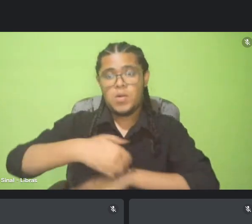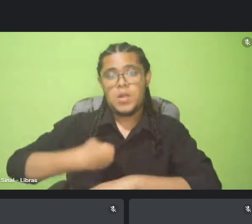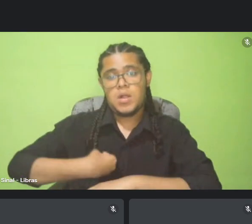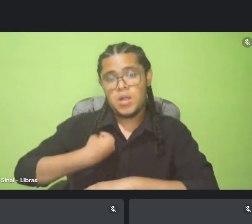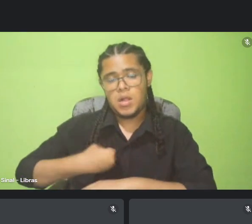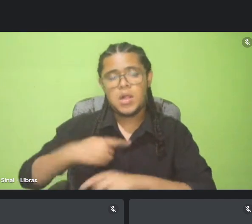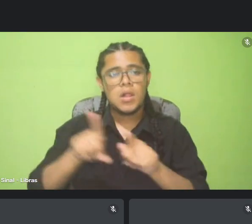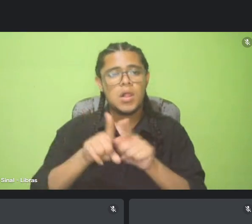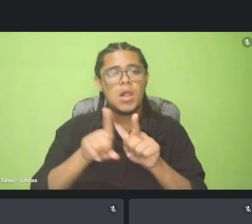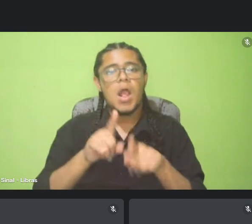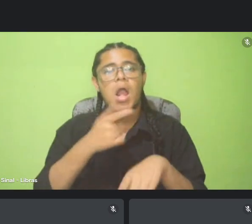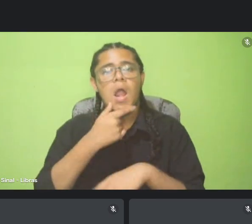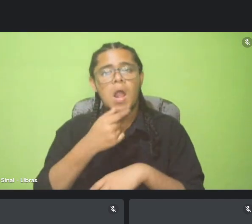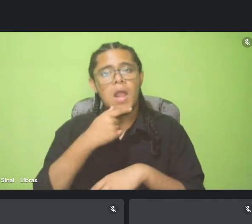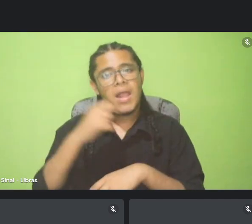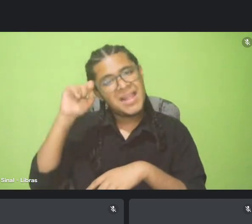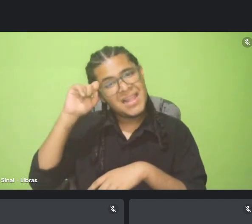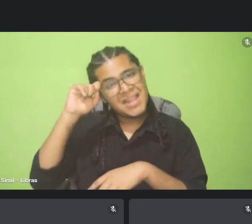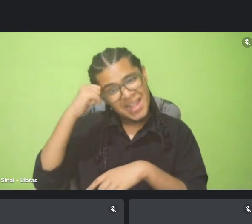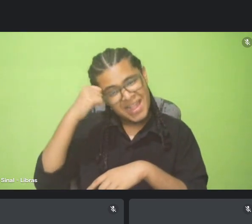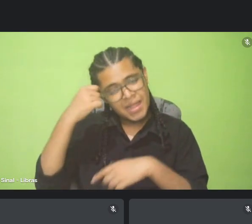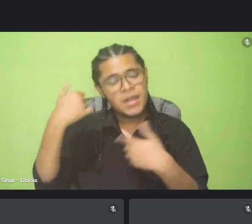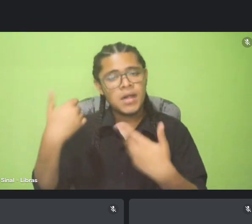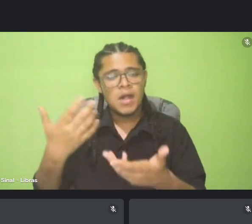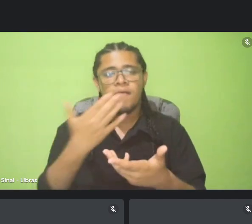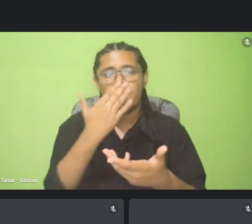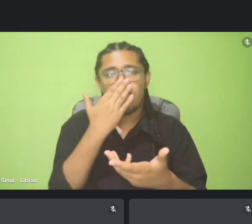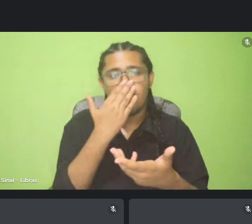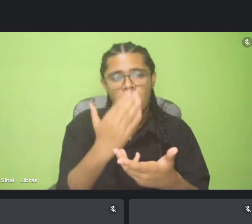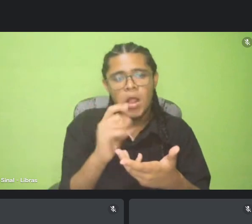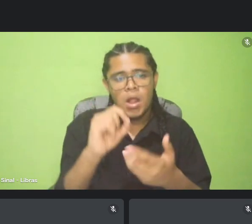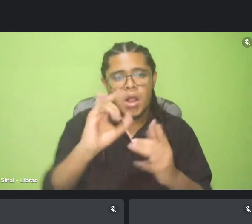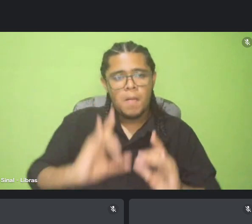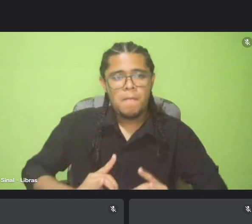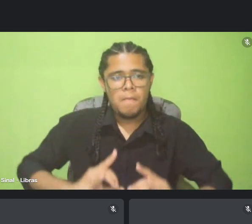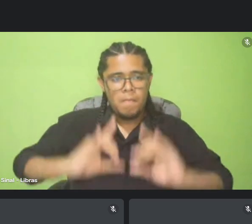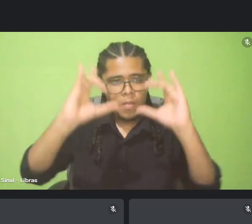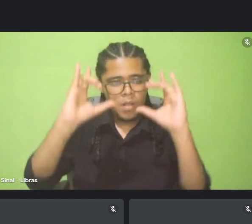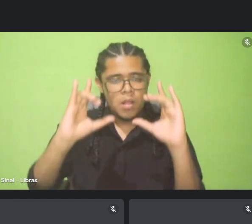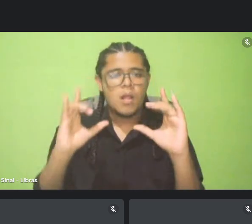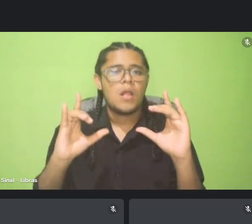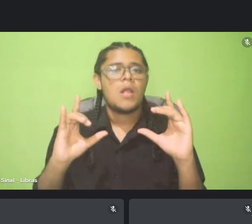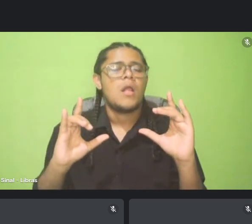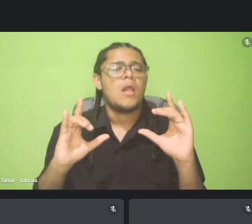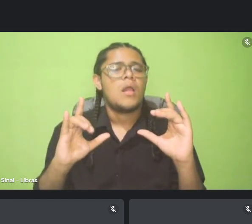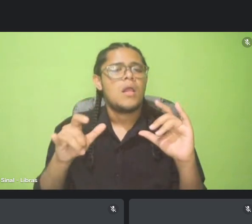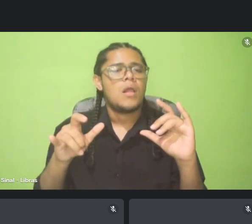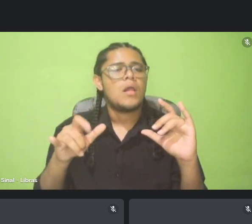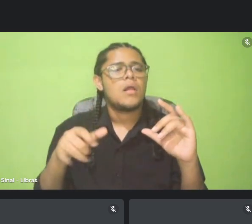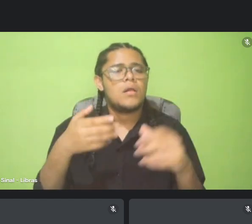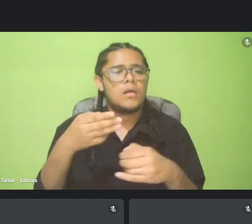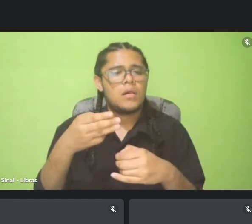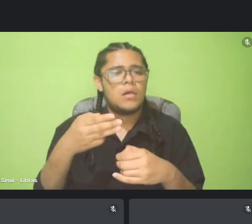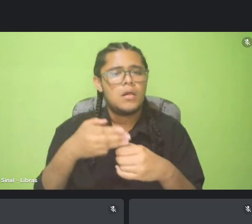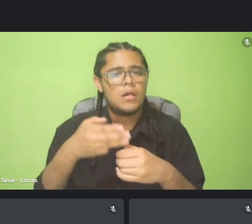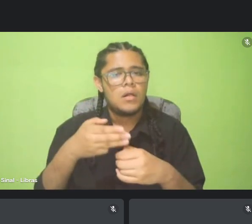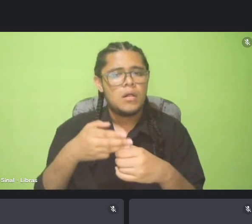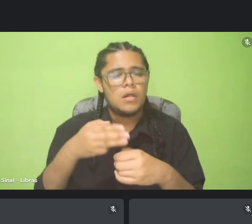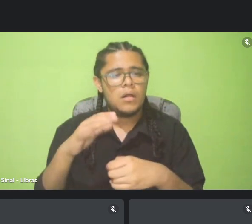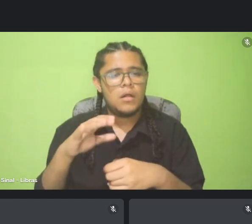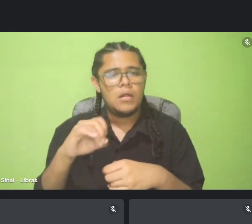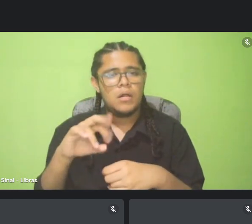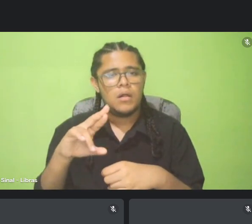estou aqui em frente ao prédio Parque da Cidade Corporate, que é onde é o